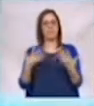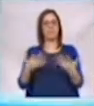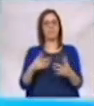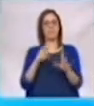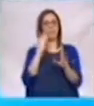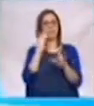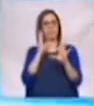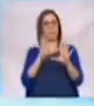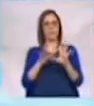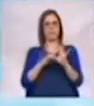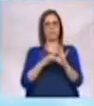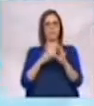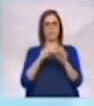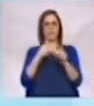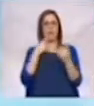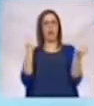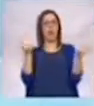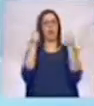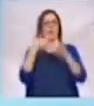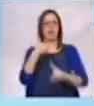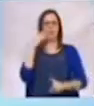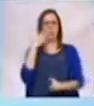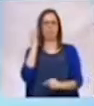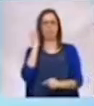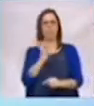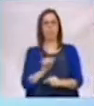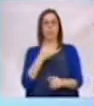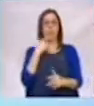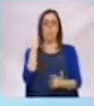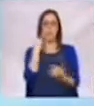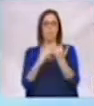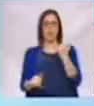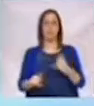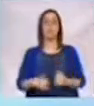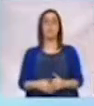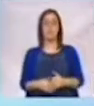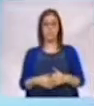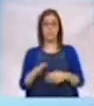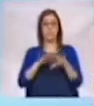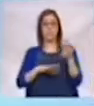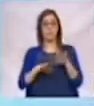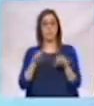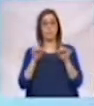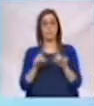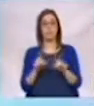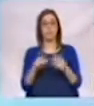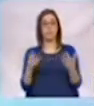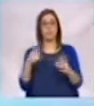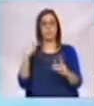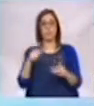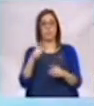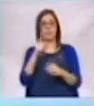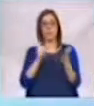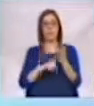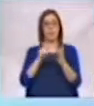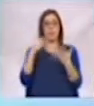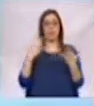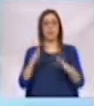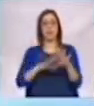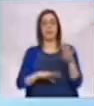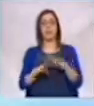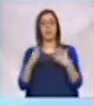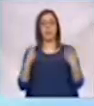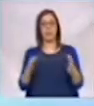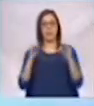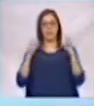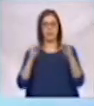que tem este caráter profundamente populista, demagógico, mas muito perigosa. O que se está a fazer, que o presidente dos Estados Unidos está nessa